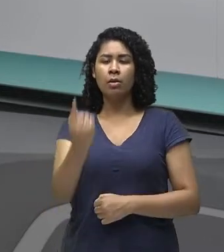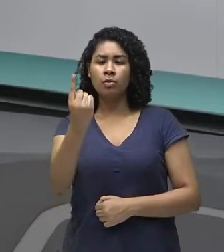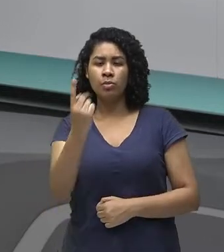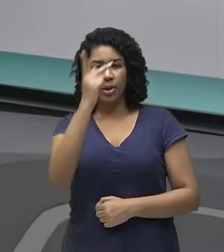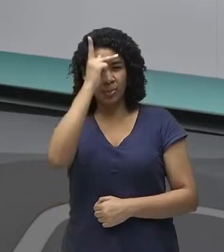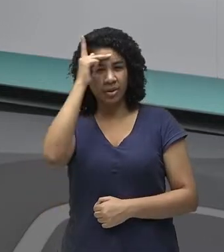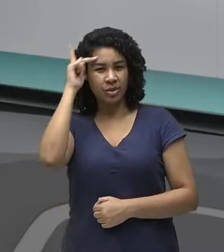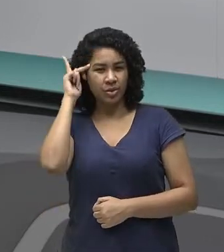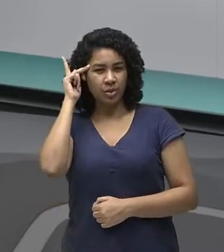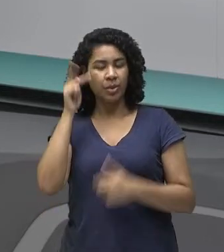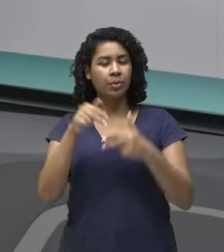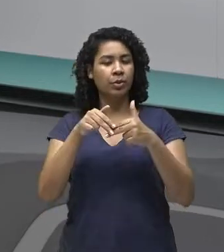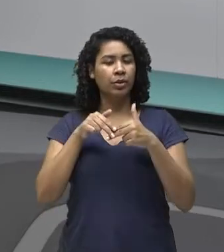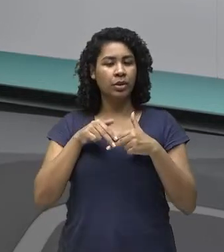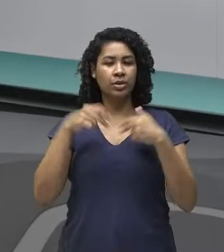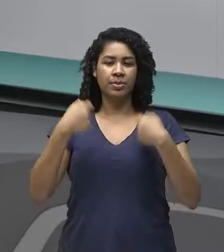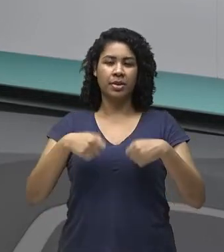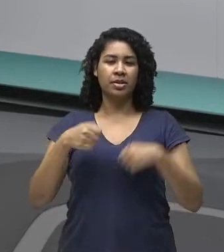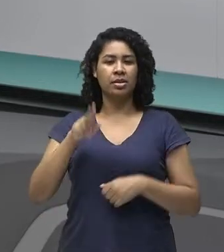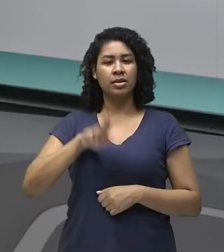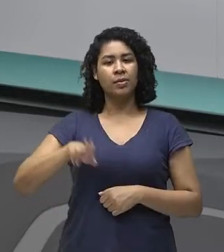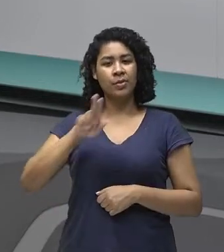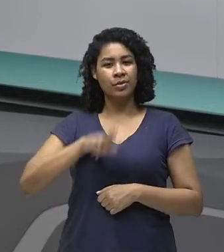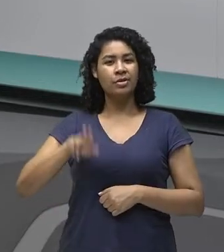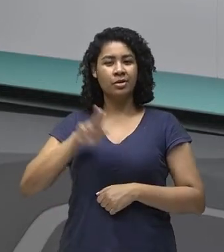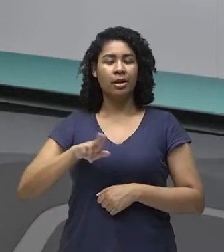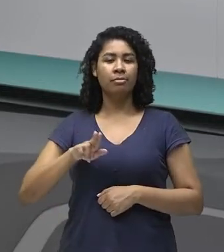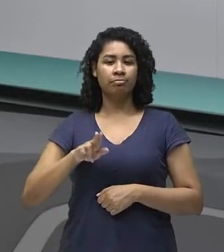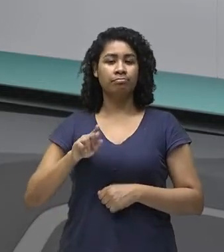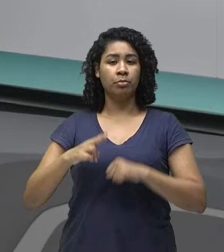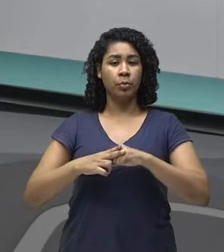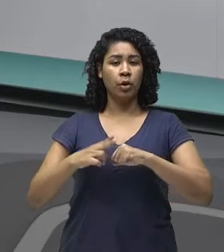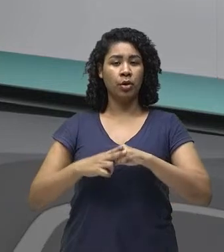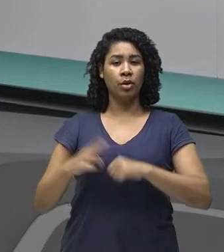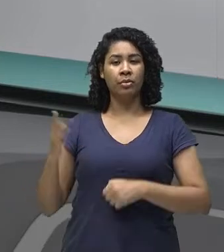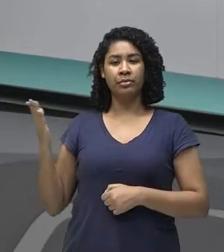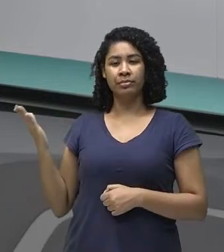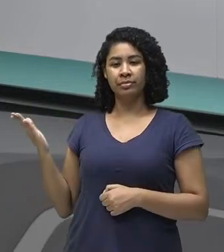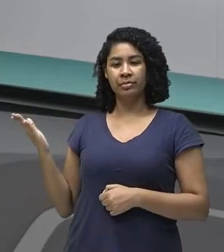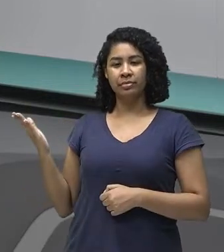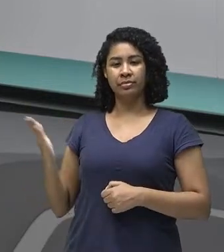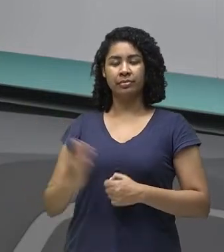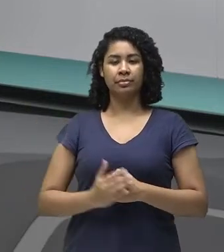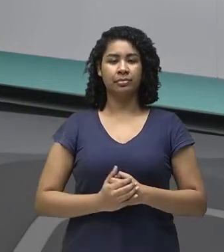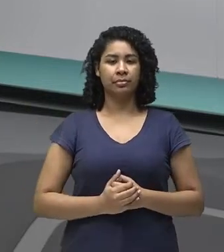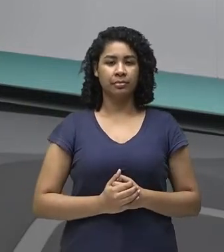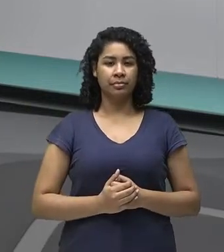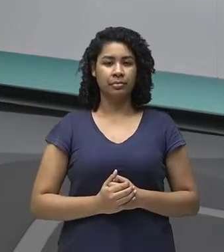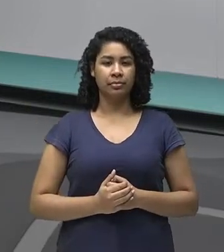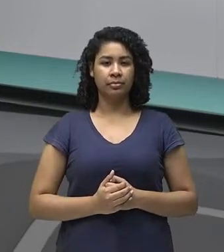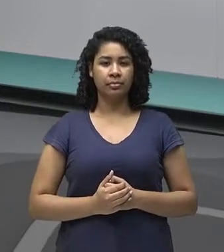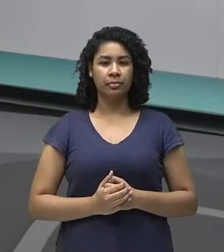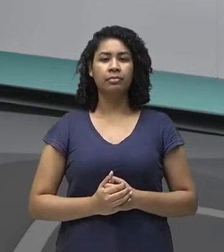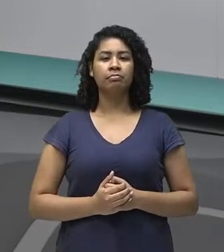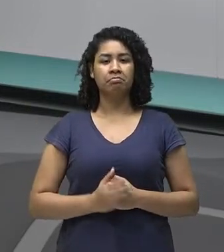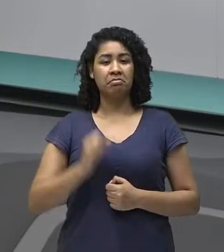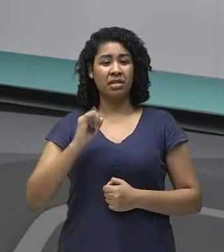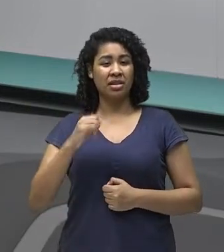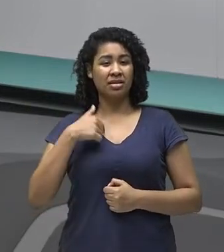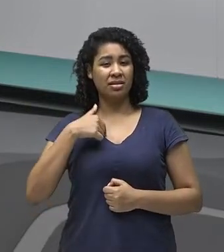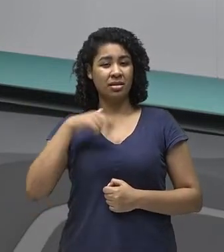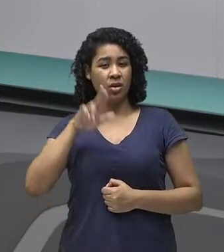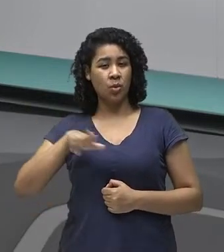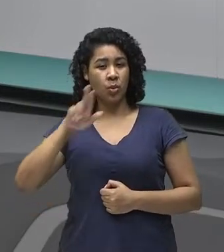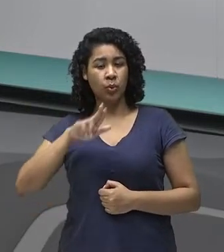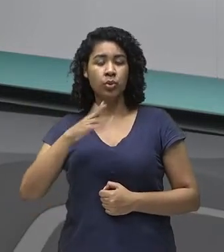pronomes aqui, que a gente vai já ver qual é, né? Se eu falo my father and my mother, meu pai e minha mãe, ou